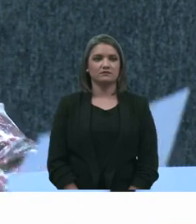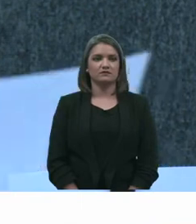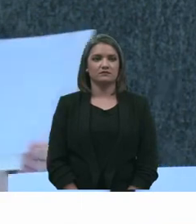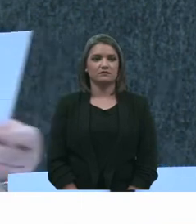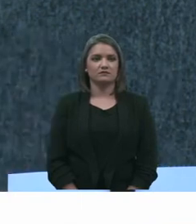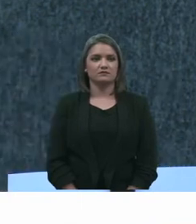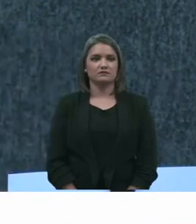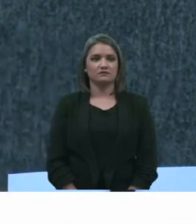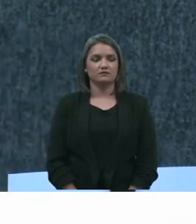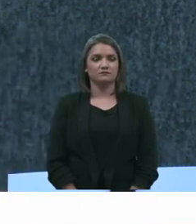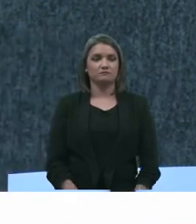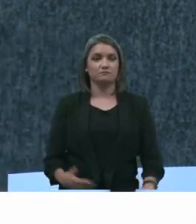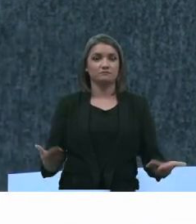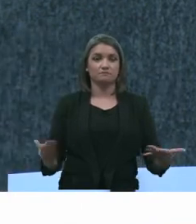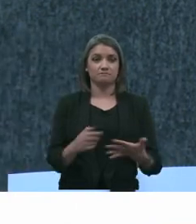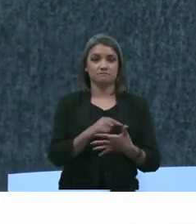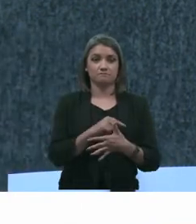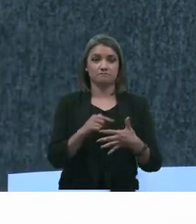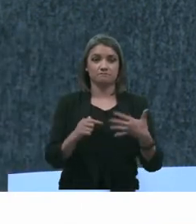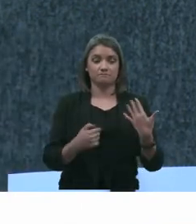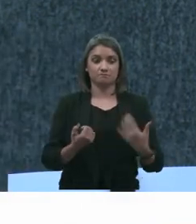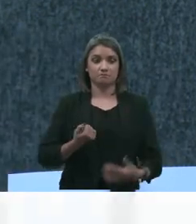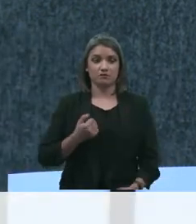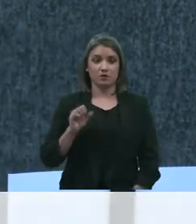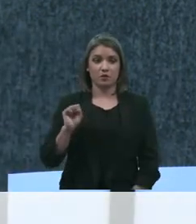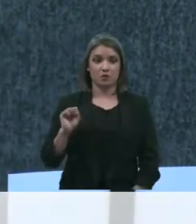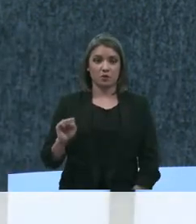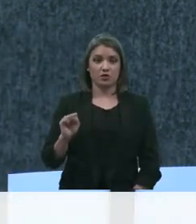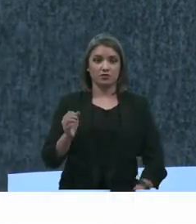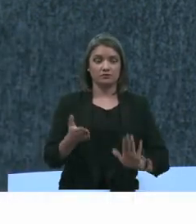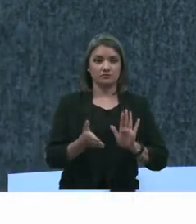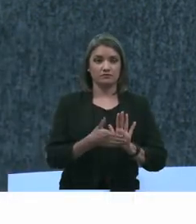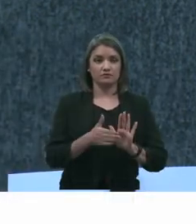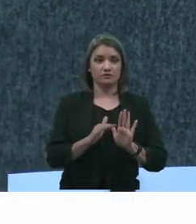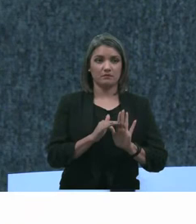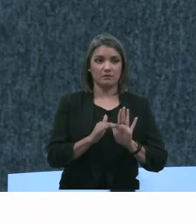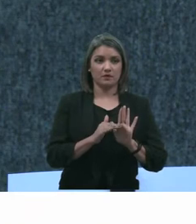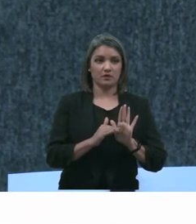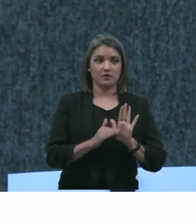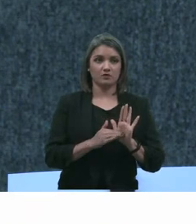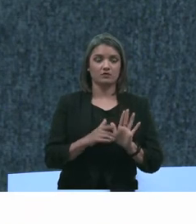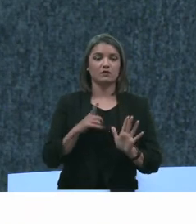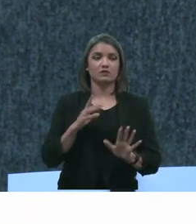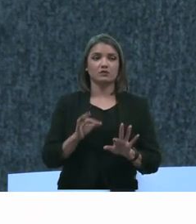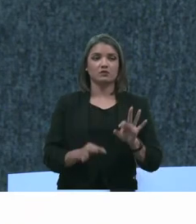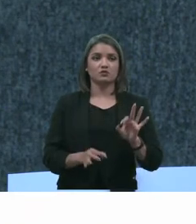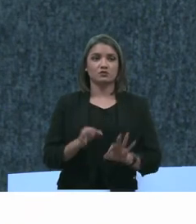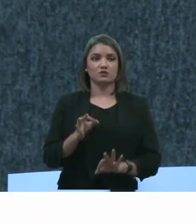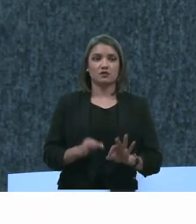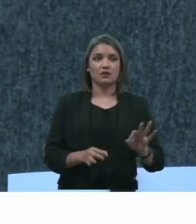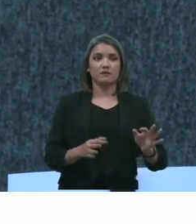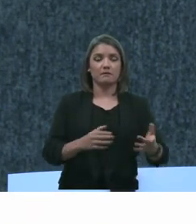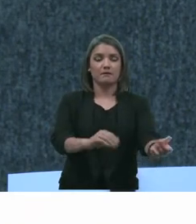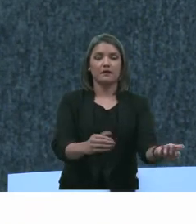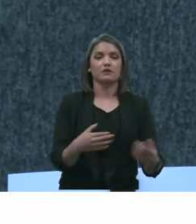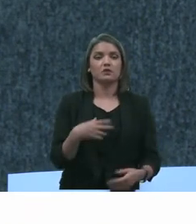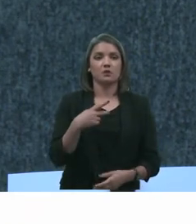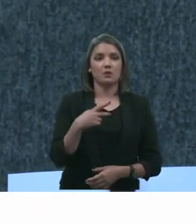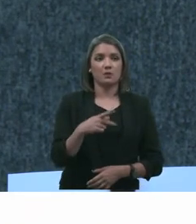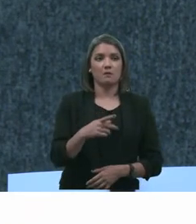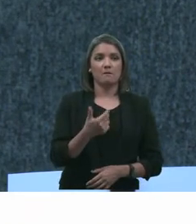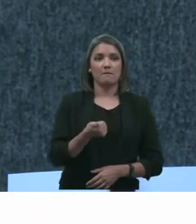com o item 8º da pauta, que chama julgamento, processo